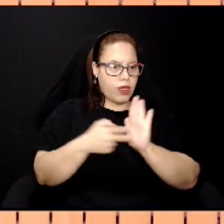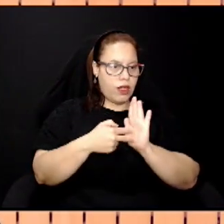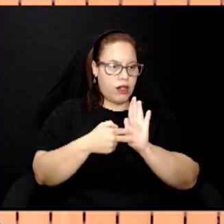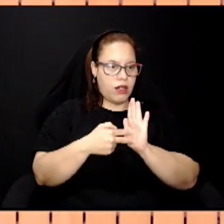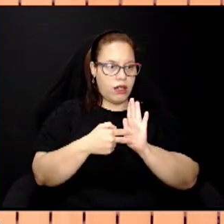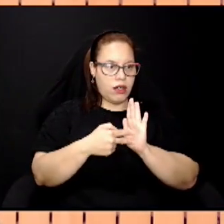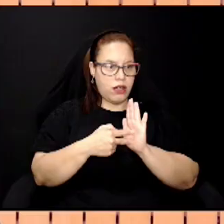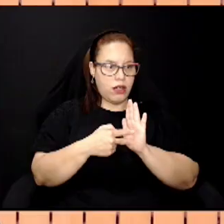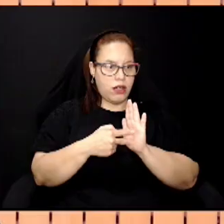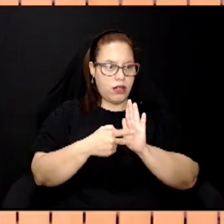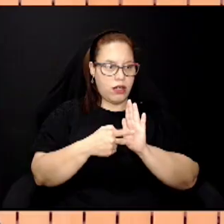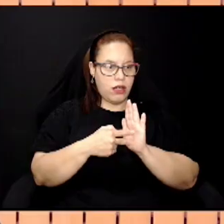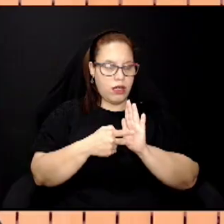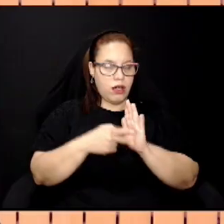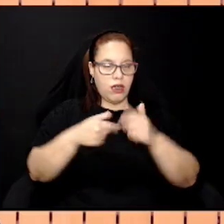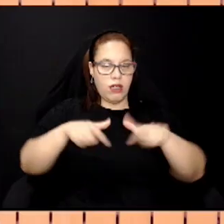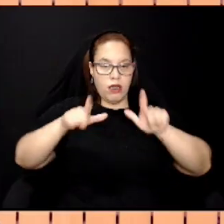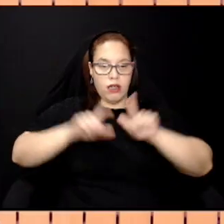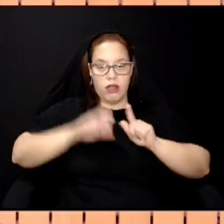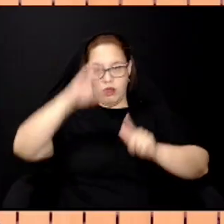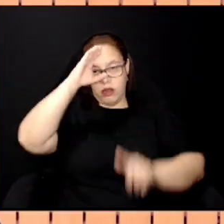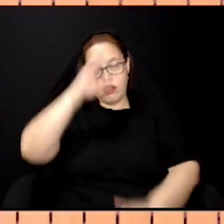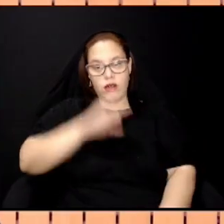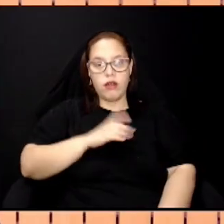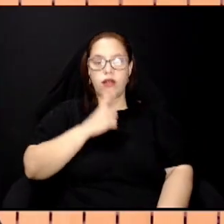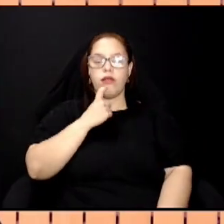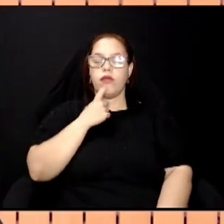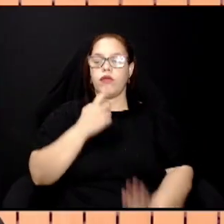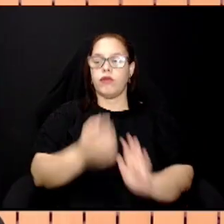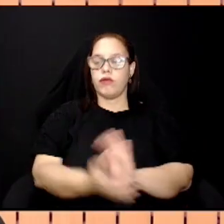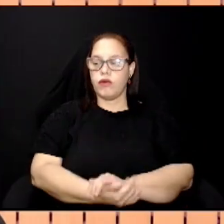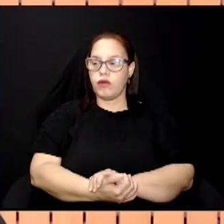título de cidadão campineiro.